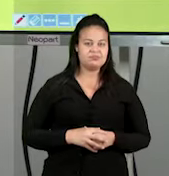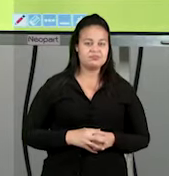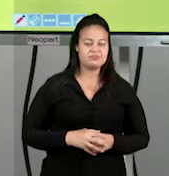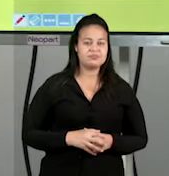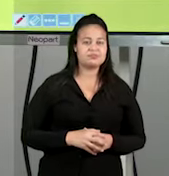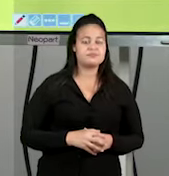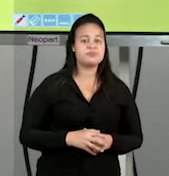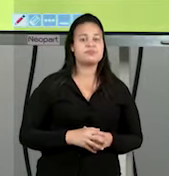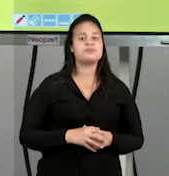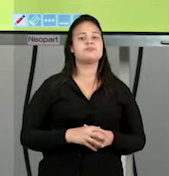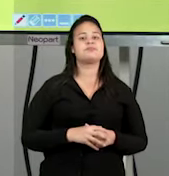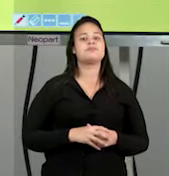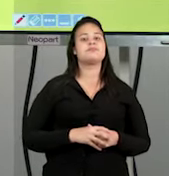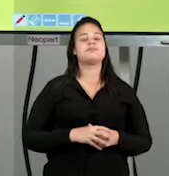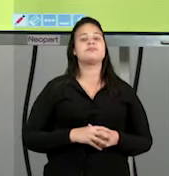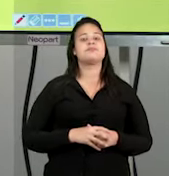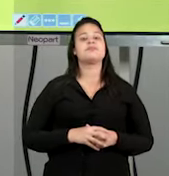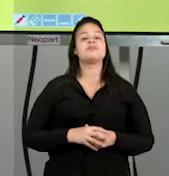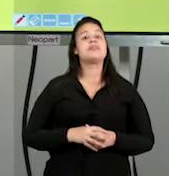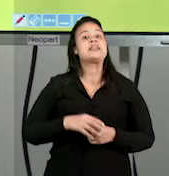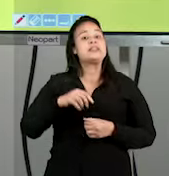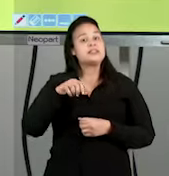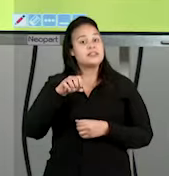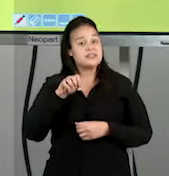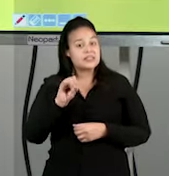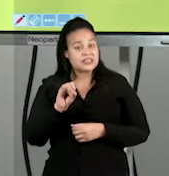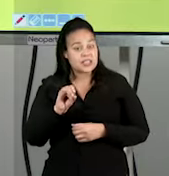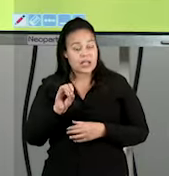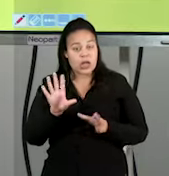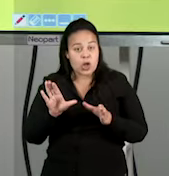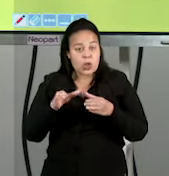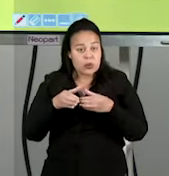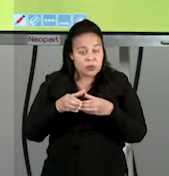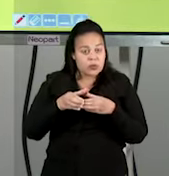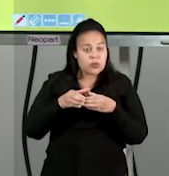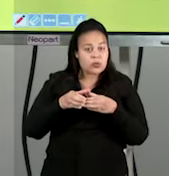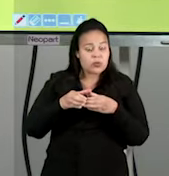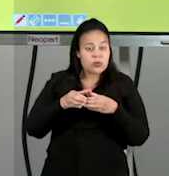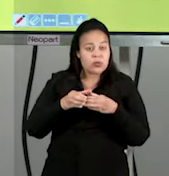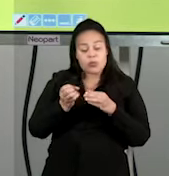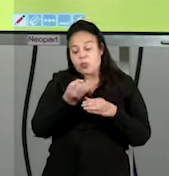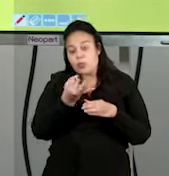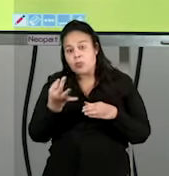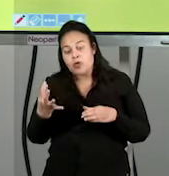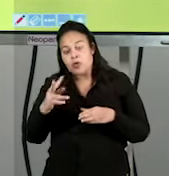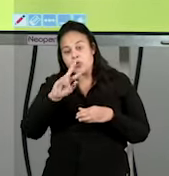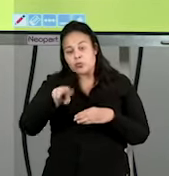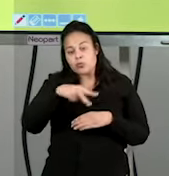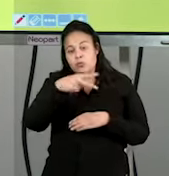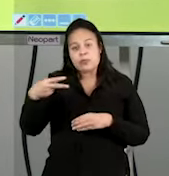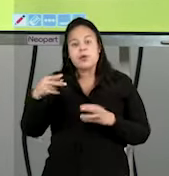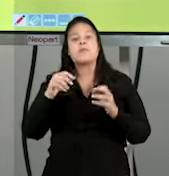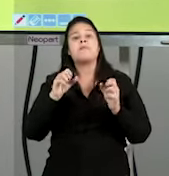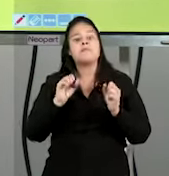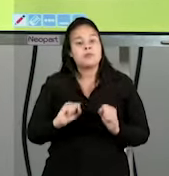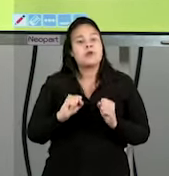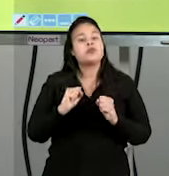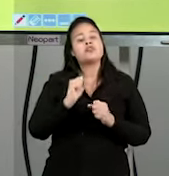E se eu não arredondar o valor do π, eu posso ter, né,